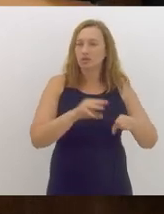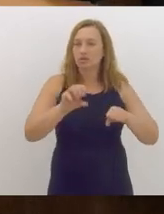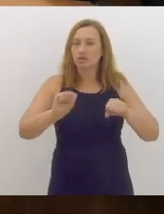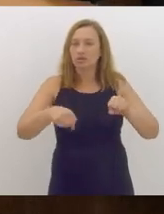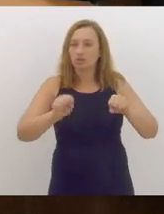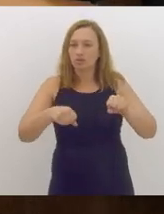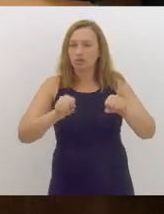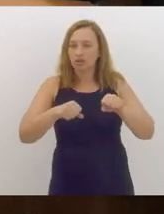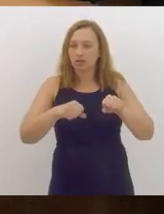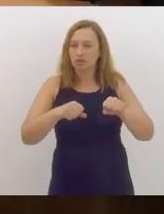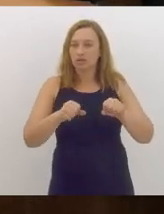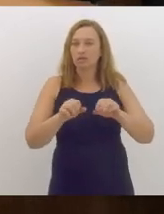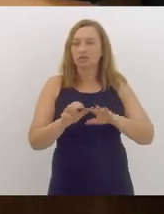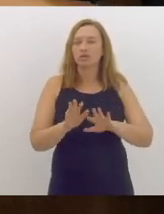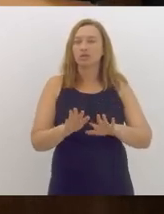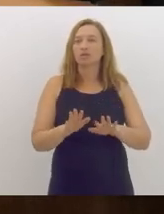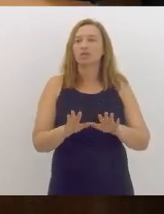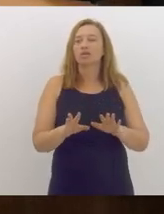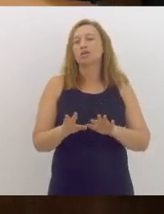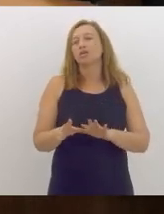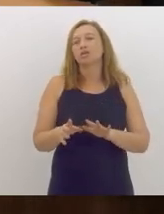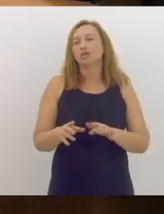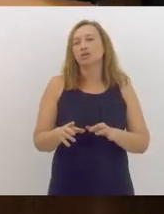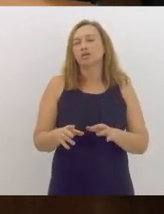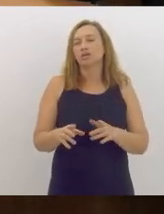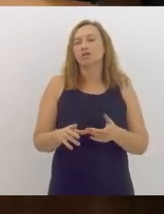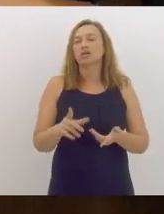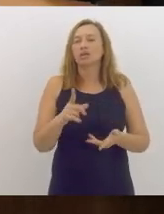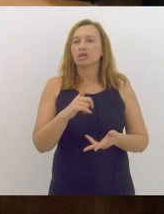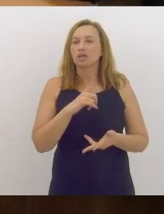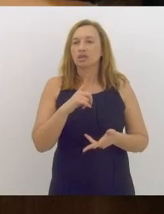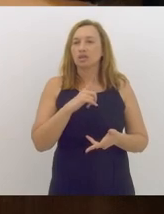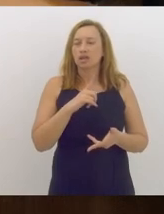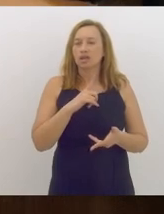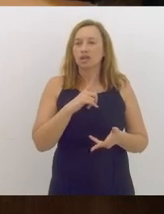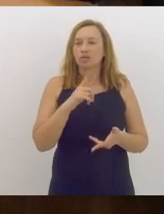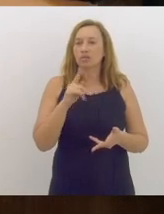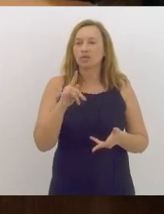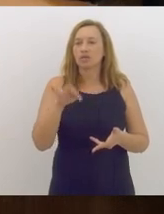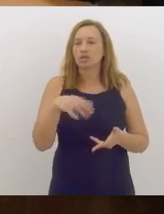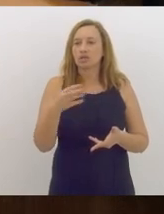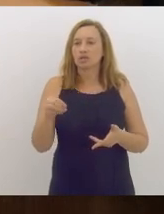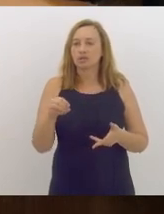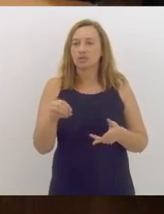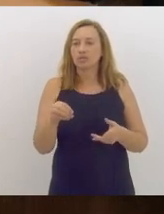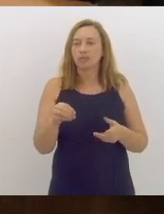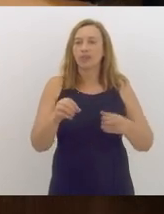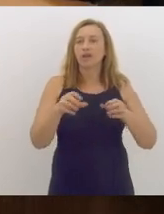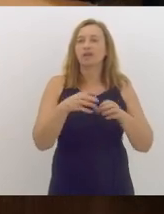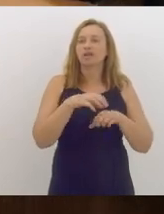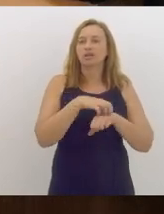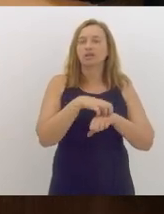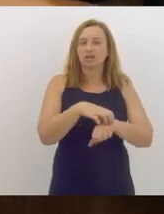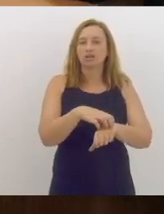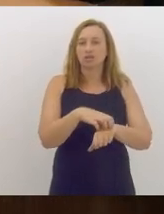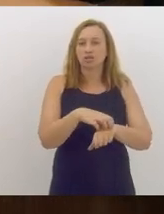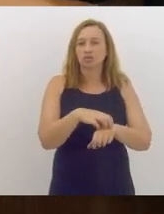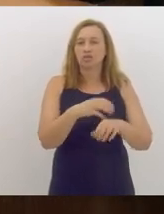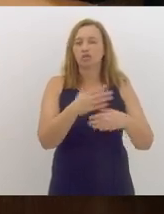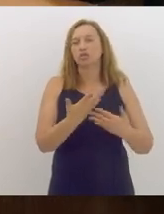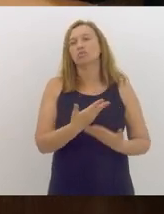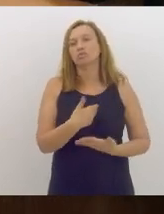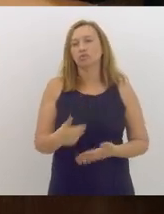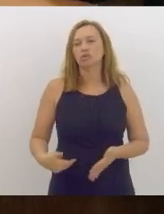motocicletas, desde que o requerente possua concessão pública para exploração de transporte. Senhor